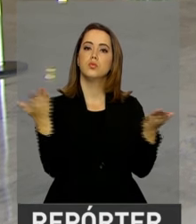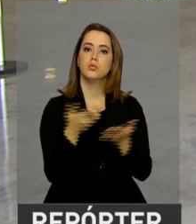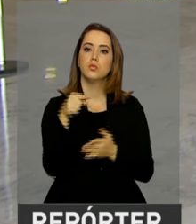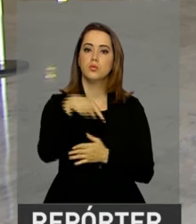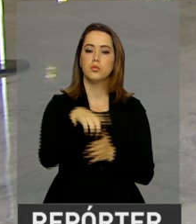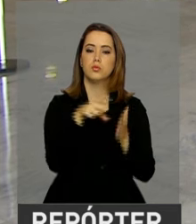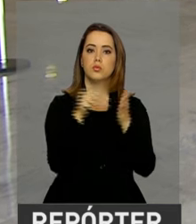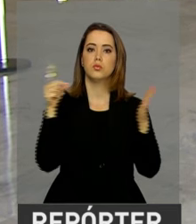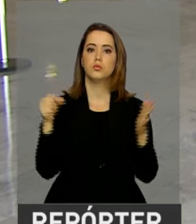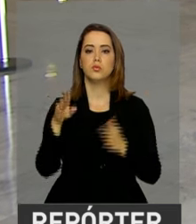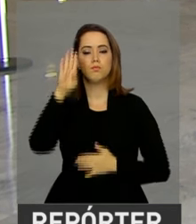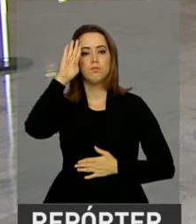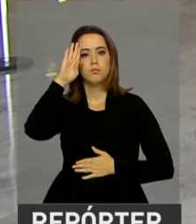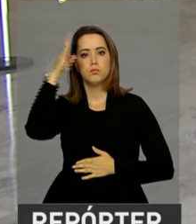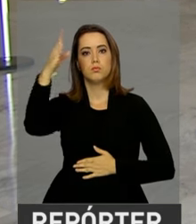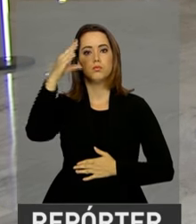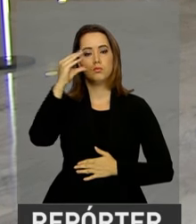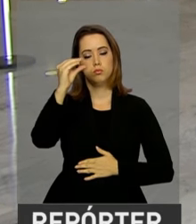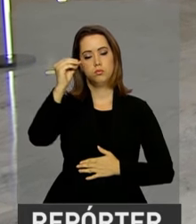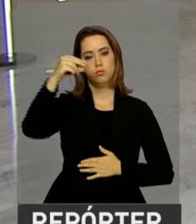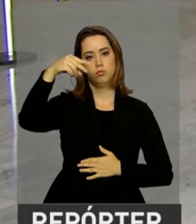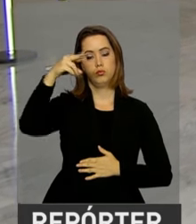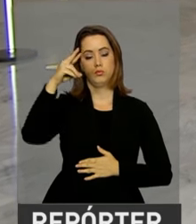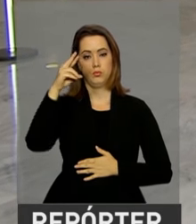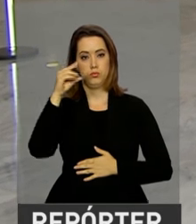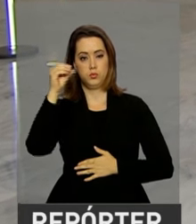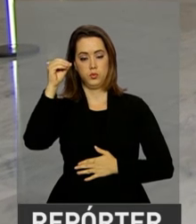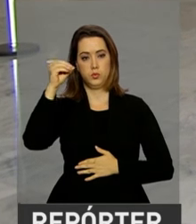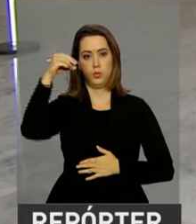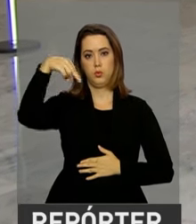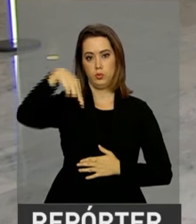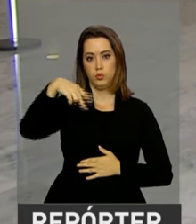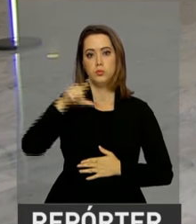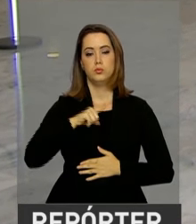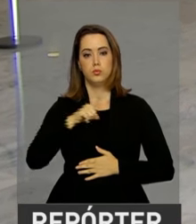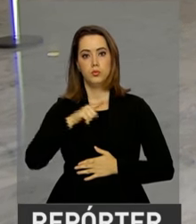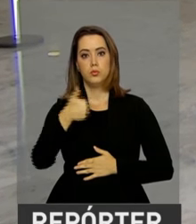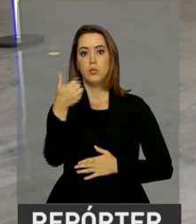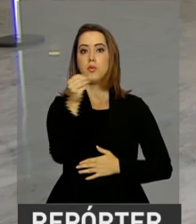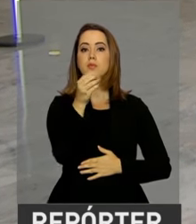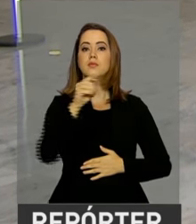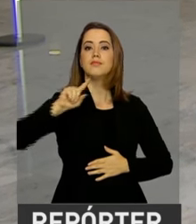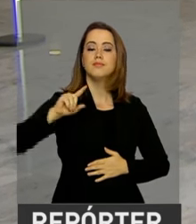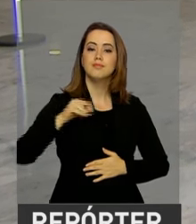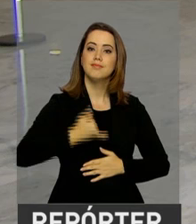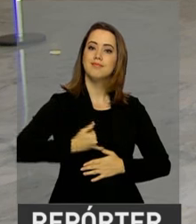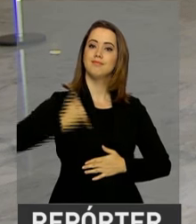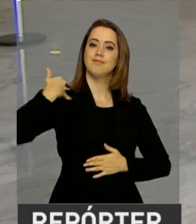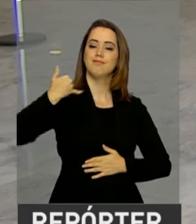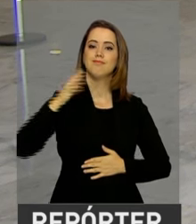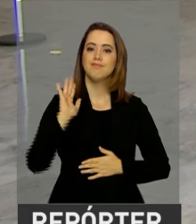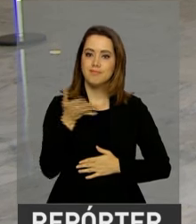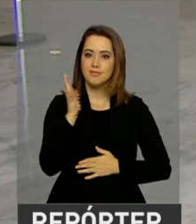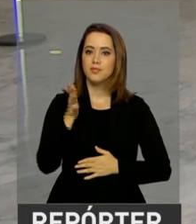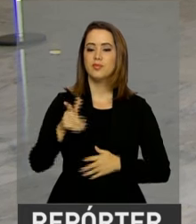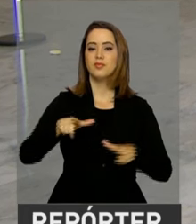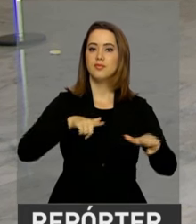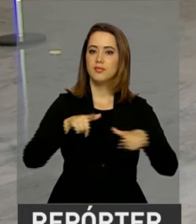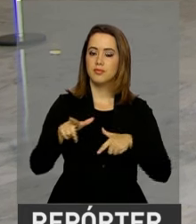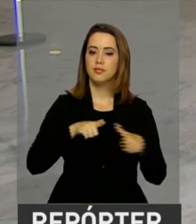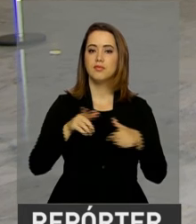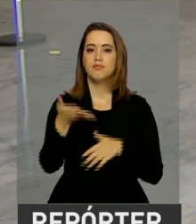Planalto o coronel Afonso Heliodoro. Coronel Afonso Heliodoro, que completou 100 anos em maio e que foi subchefe de gabinete